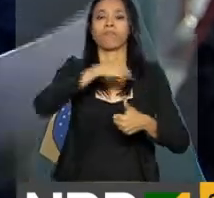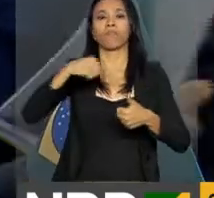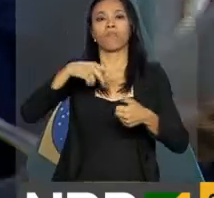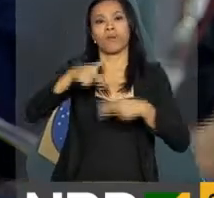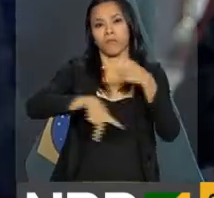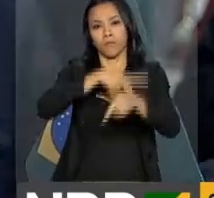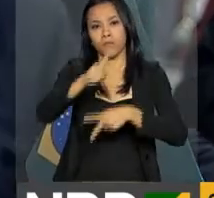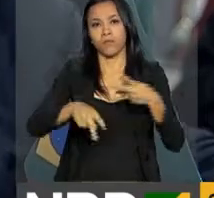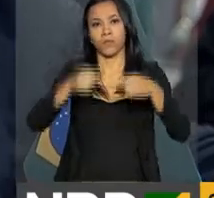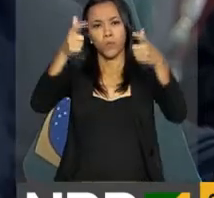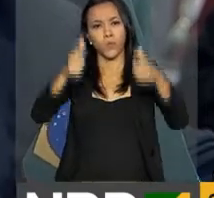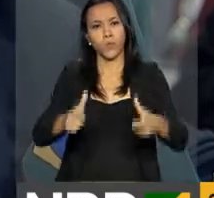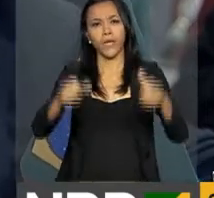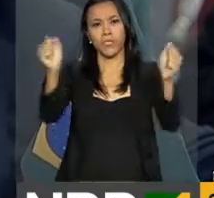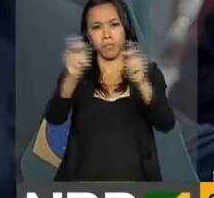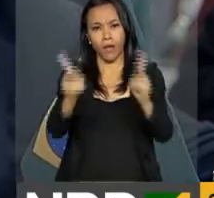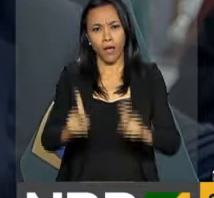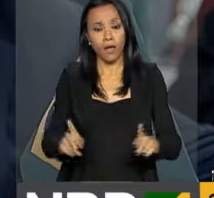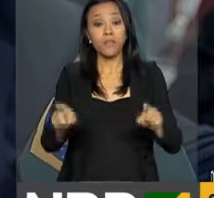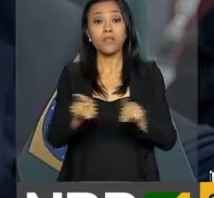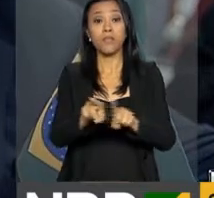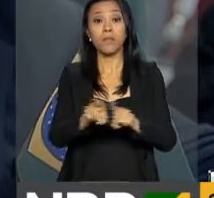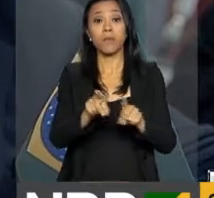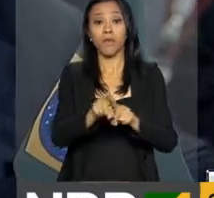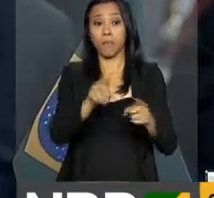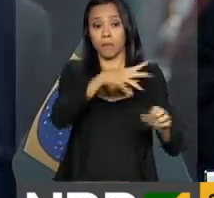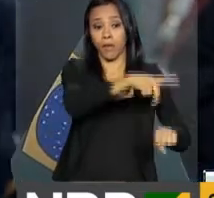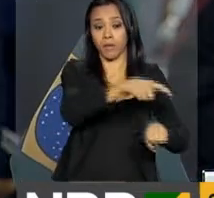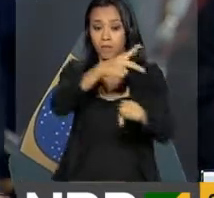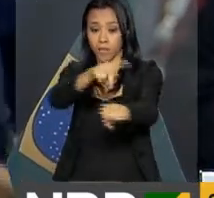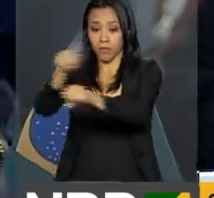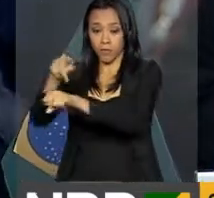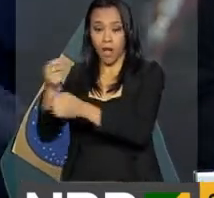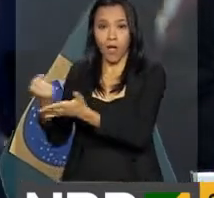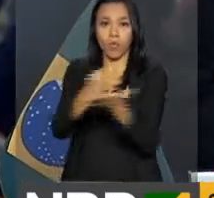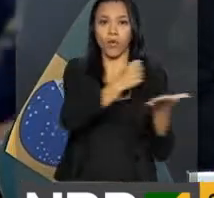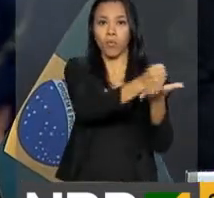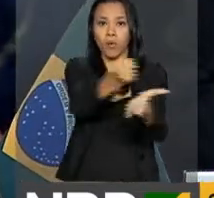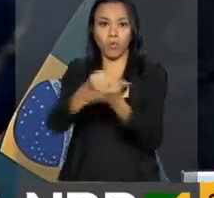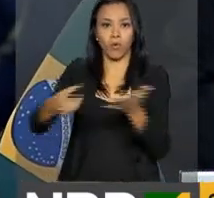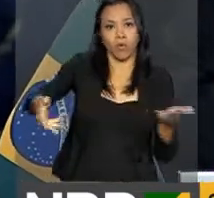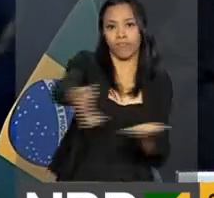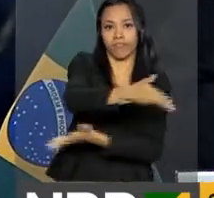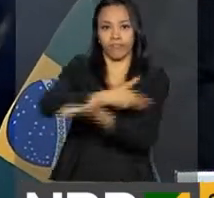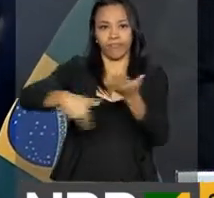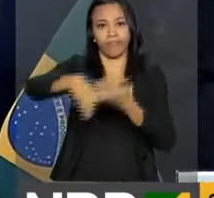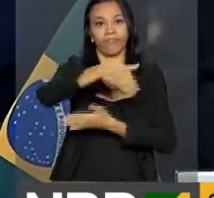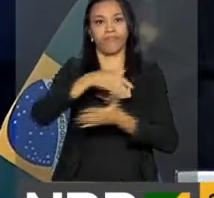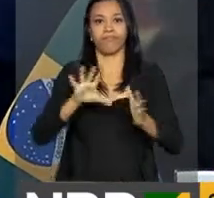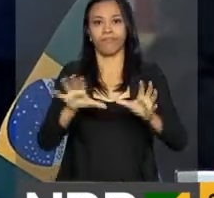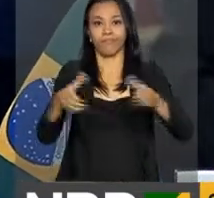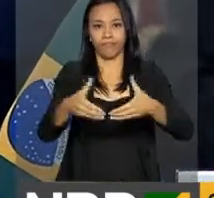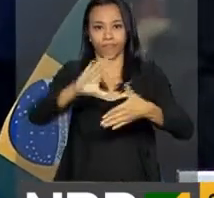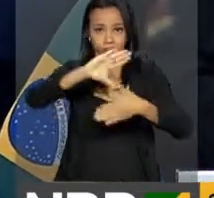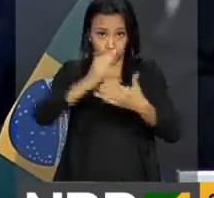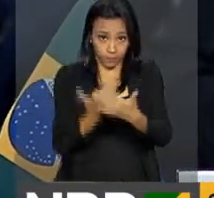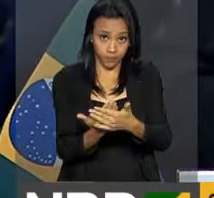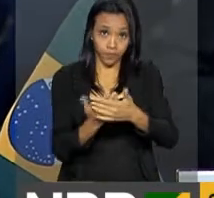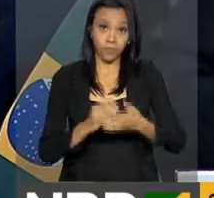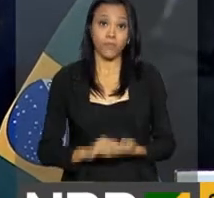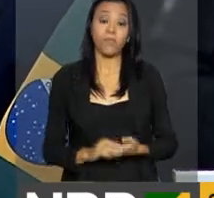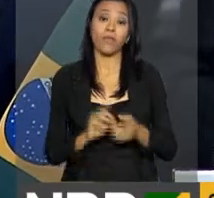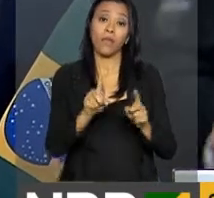de paz e cooperação em toda a nossa região. E é extremamente encorajador